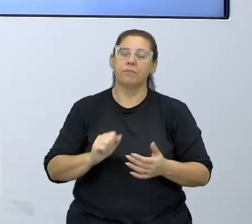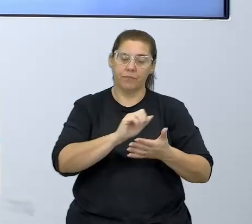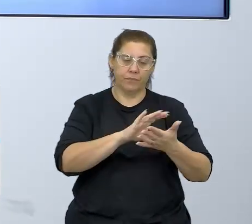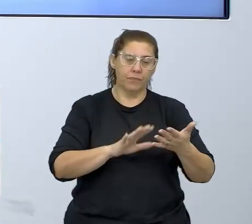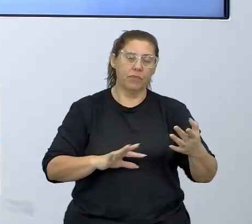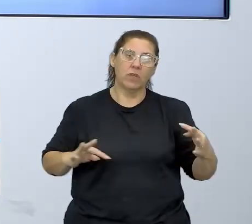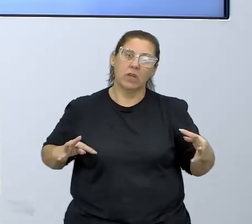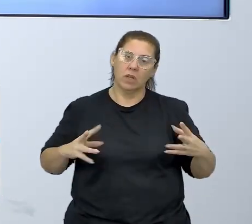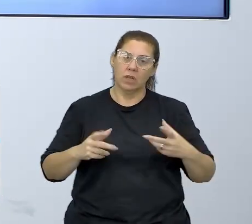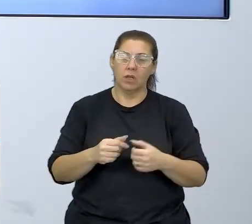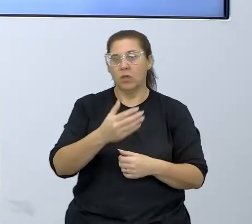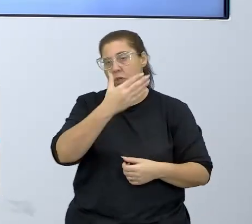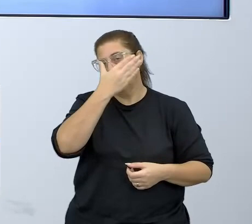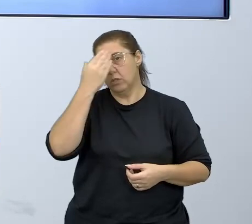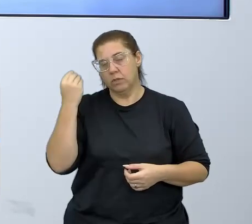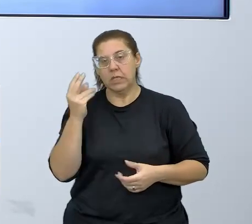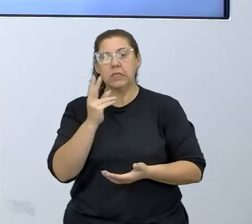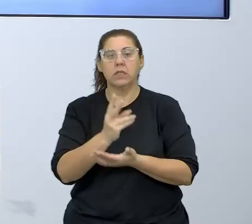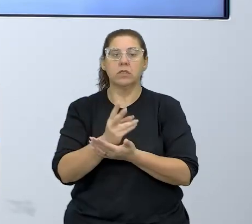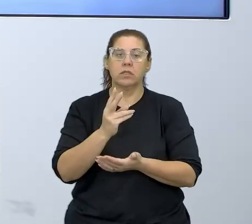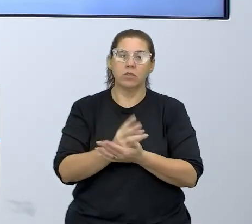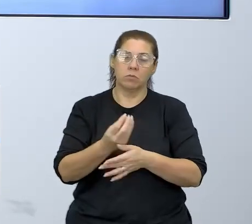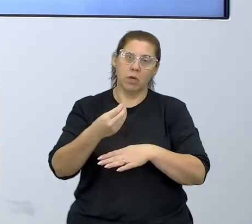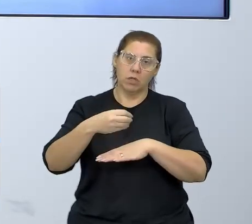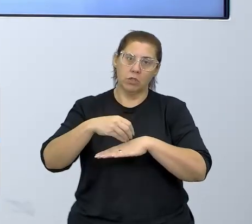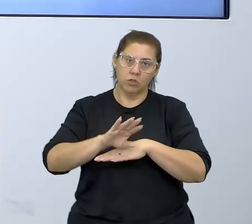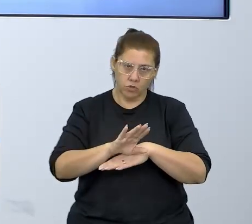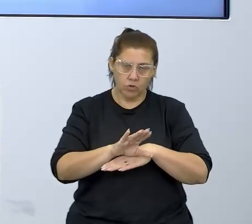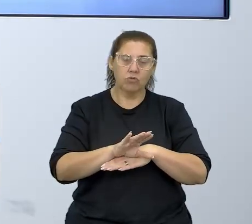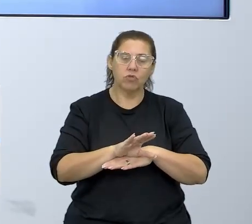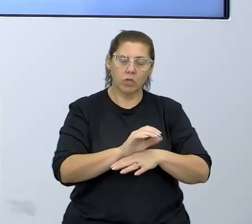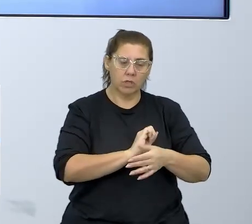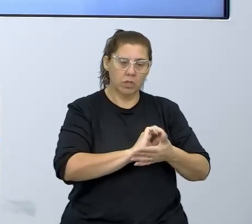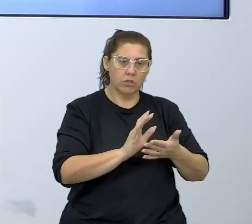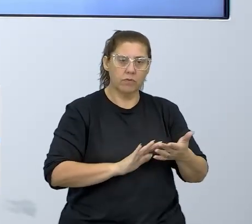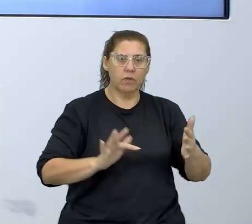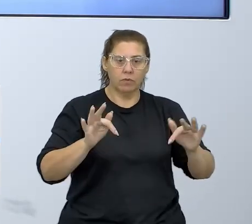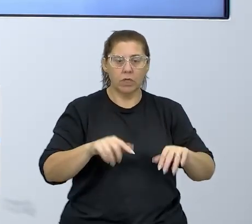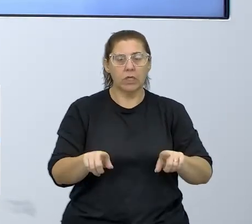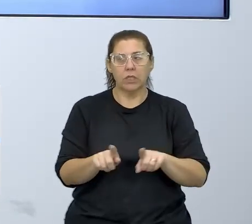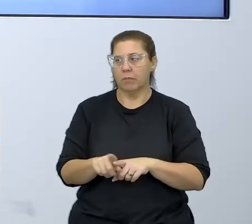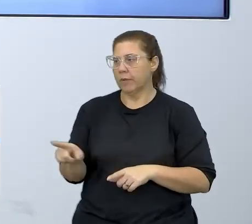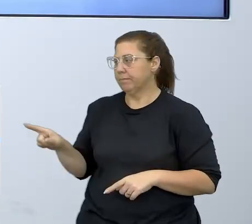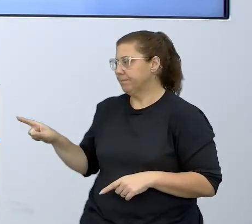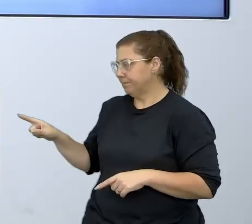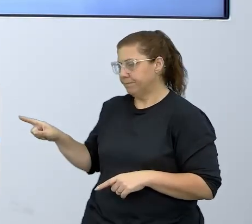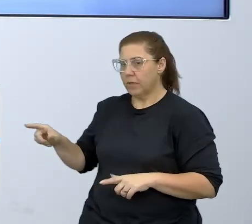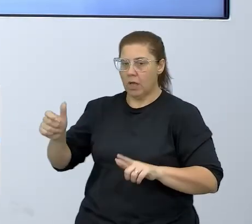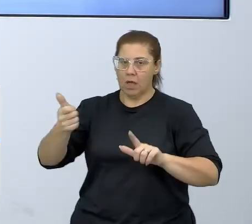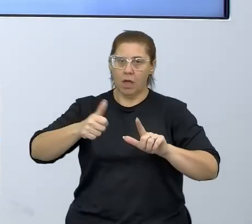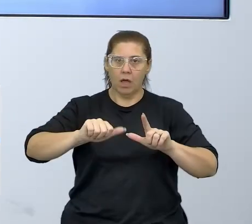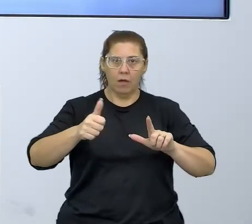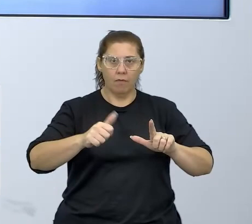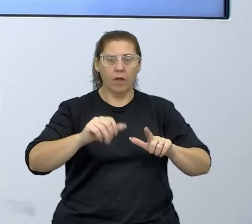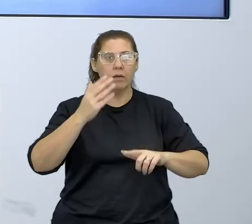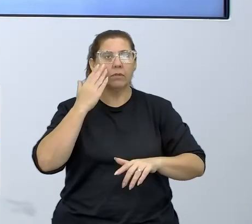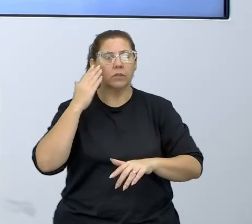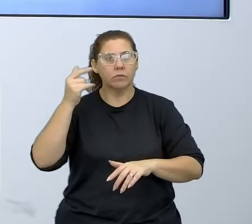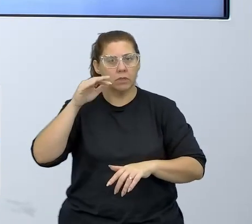vocês. Não se esqueça que eu sempre deixo uma sugestão de atividade para vocês no final, de avaliar a aula pra gente saber se vocês estão curtindo, se